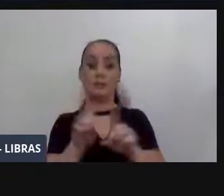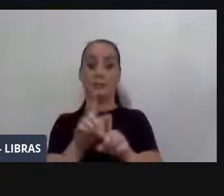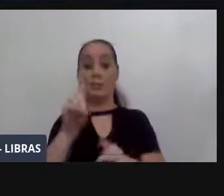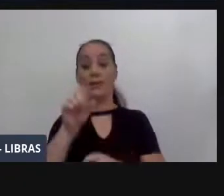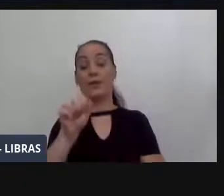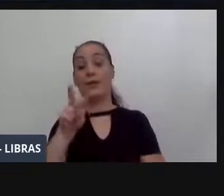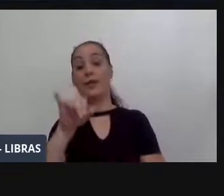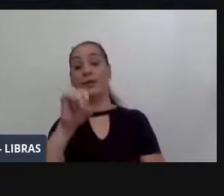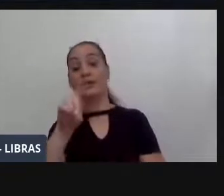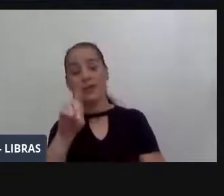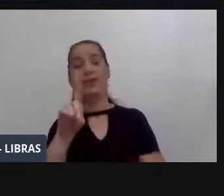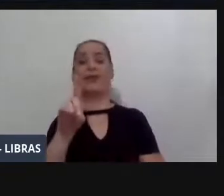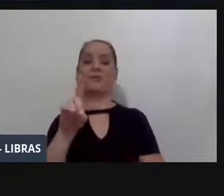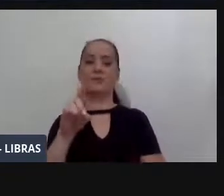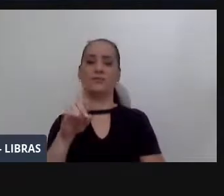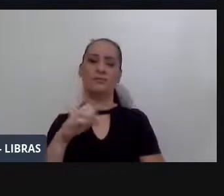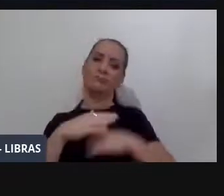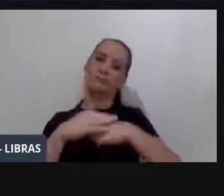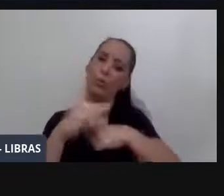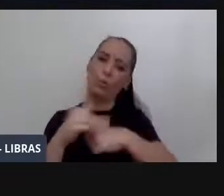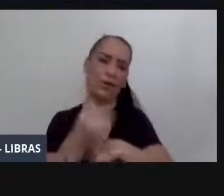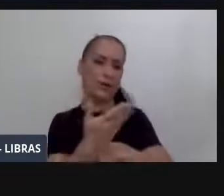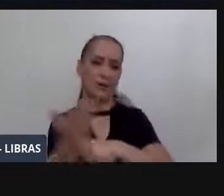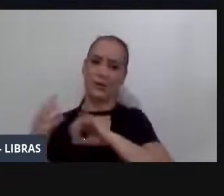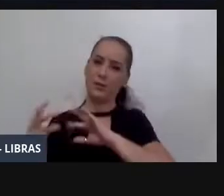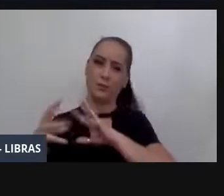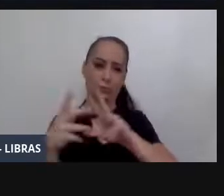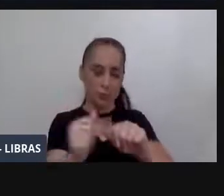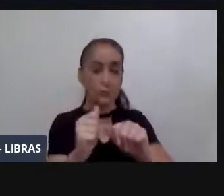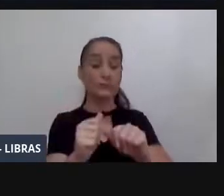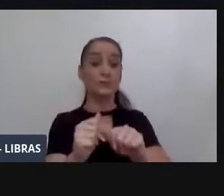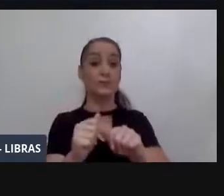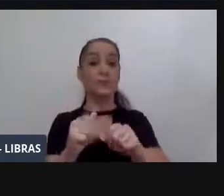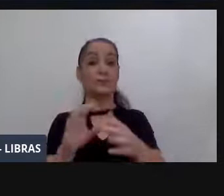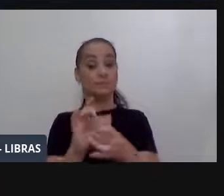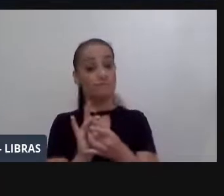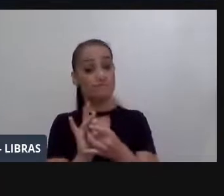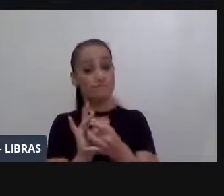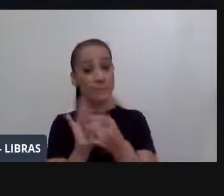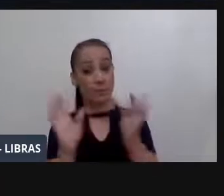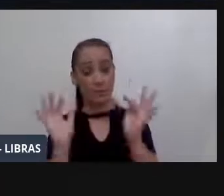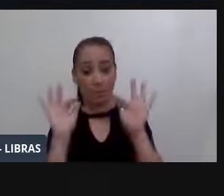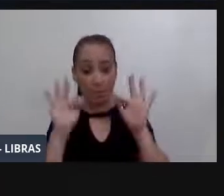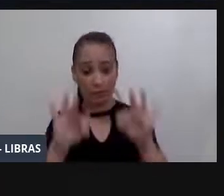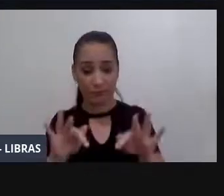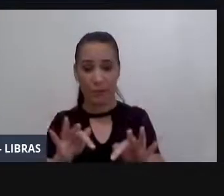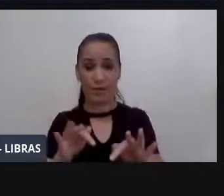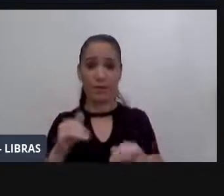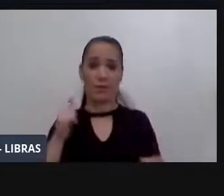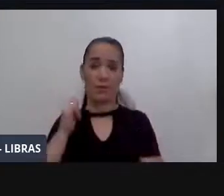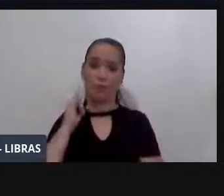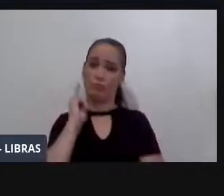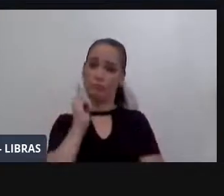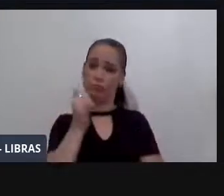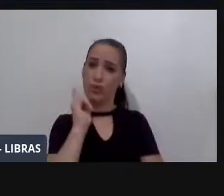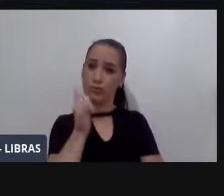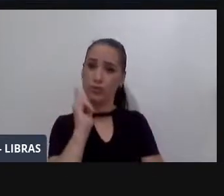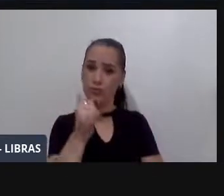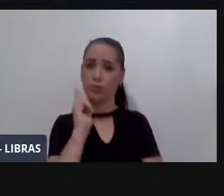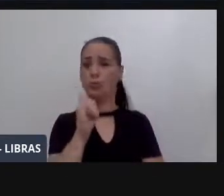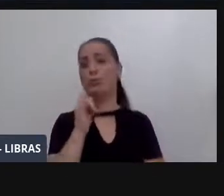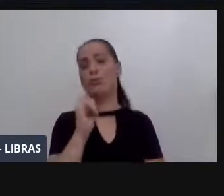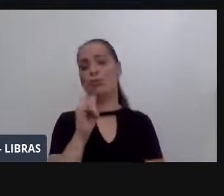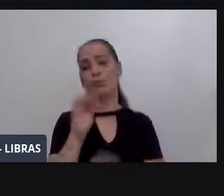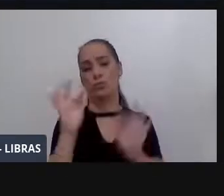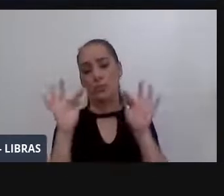com muito carinho. E permitam que eu termine, não com um discurso, que normalmente a gente acaba fazendo no